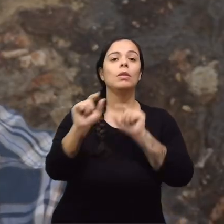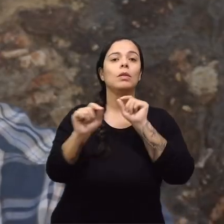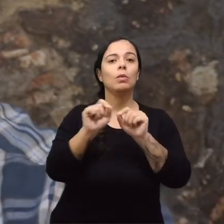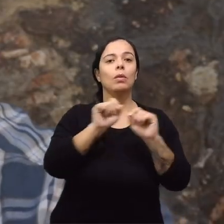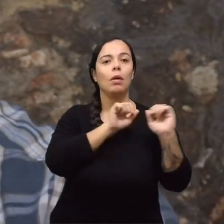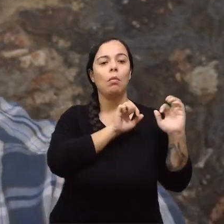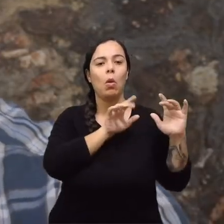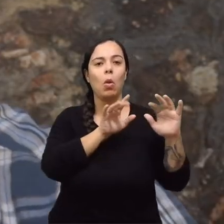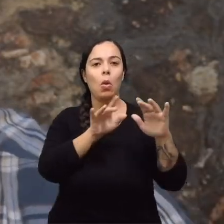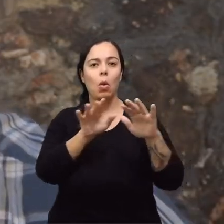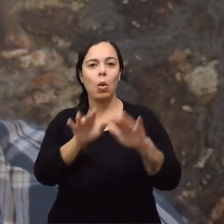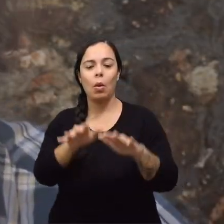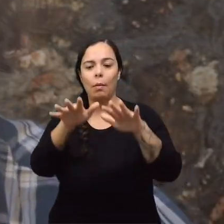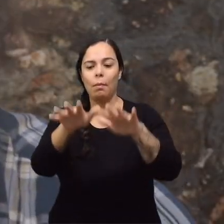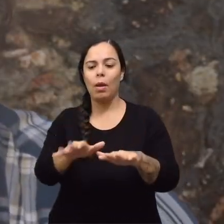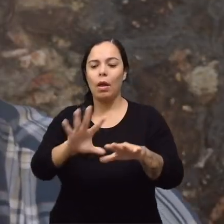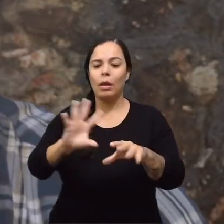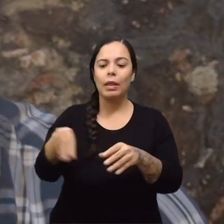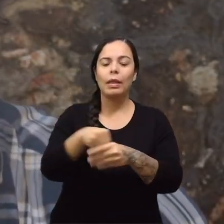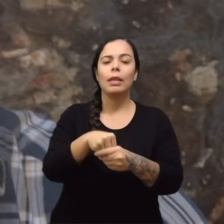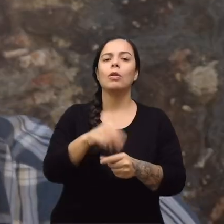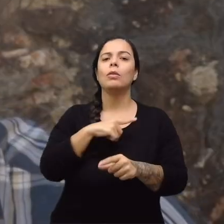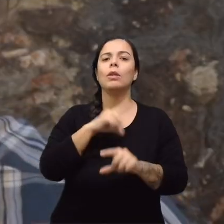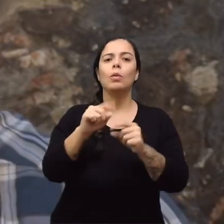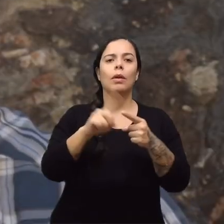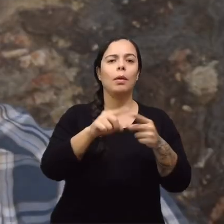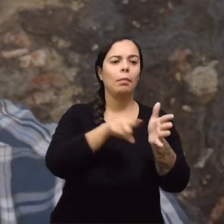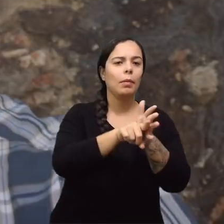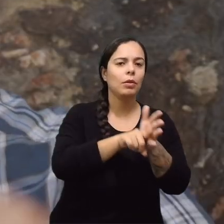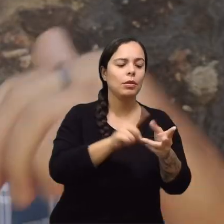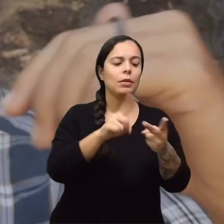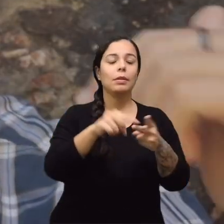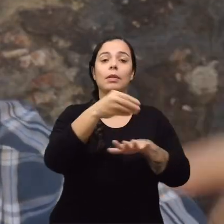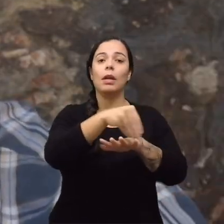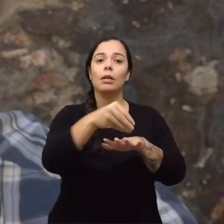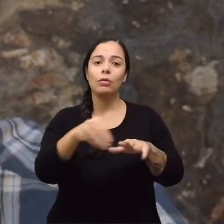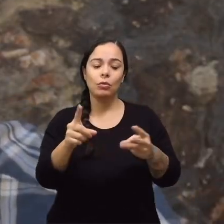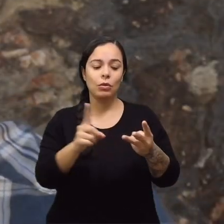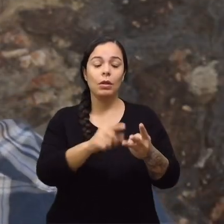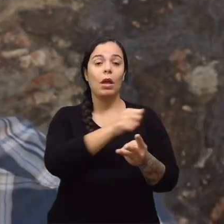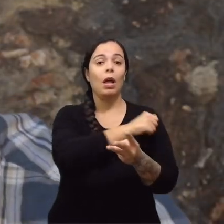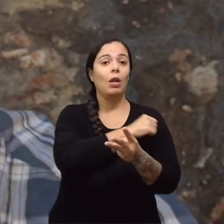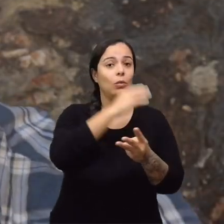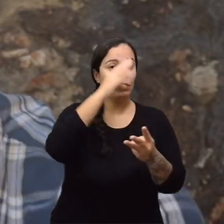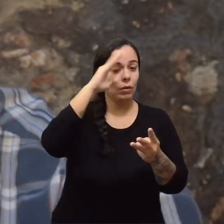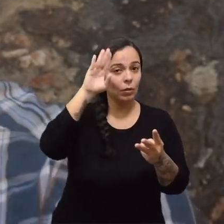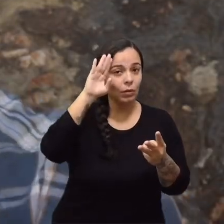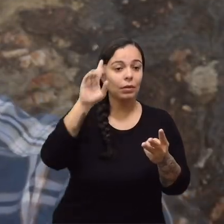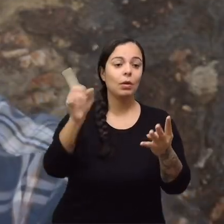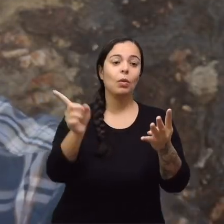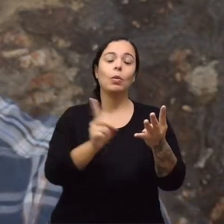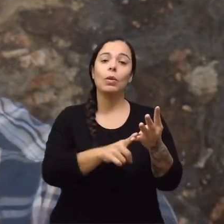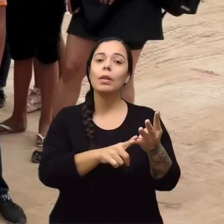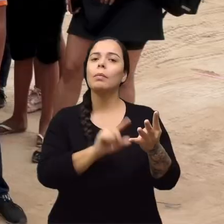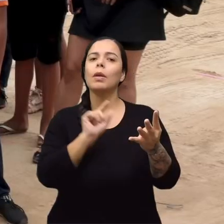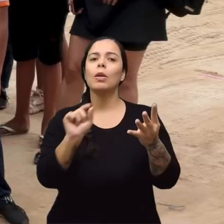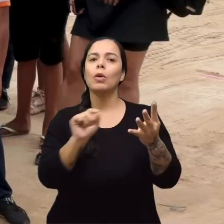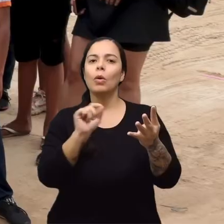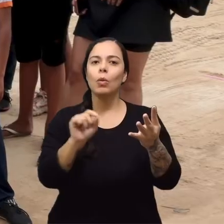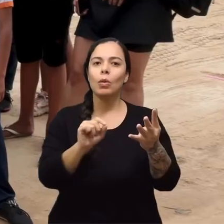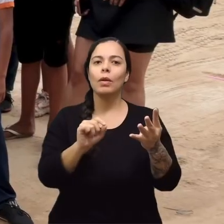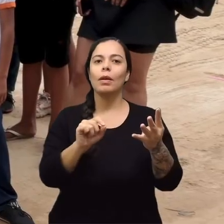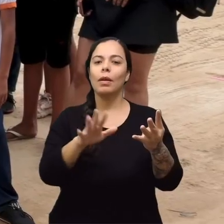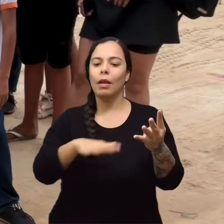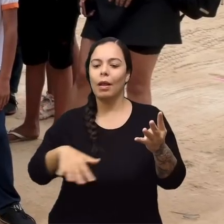reunir, né, pesquisa, arqueologia, os estudantes da graduação e também, né, o que a